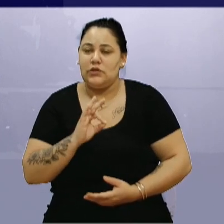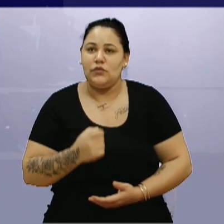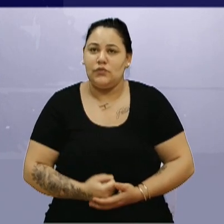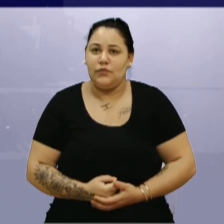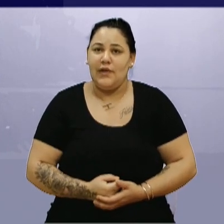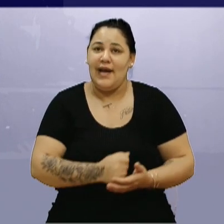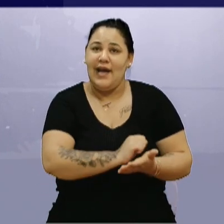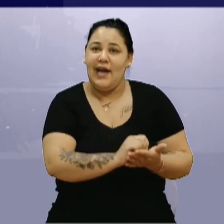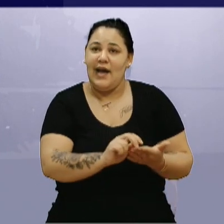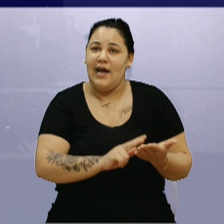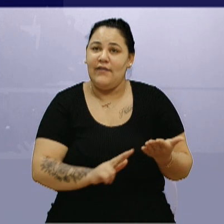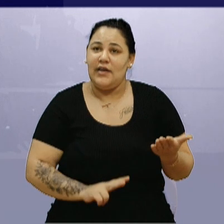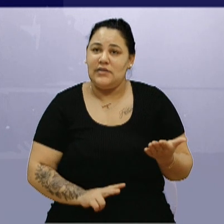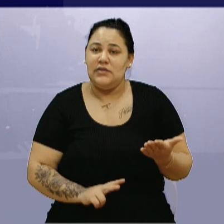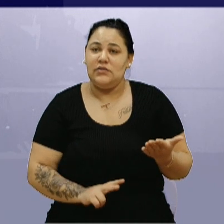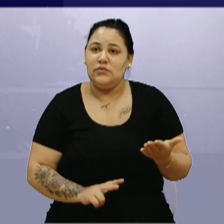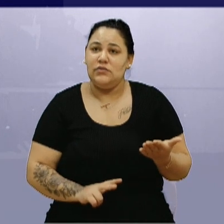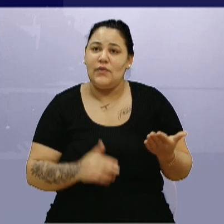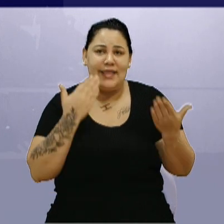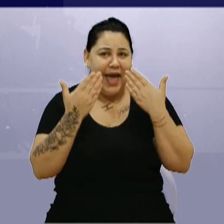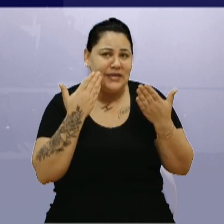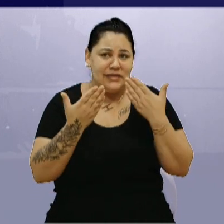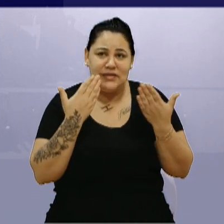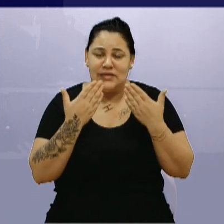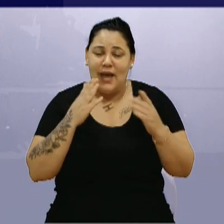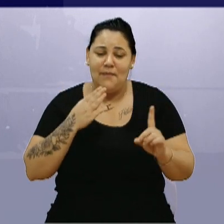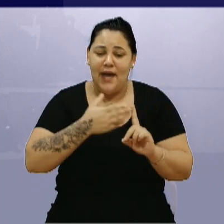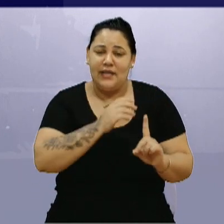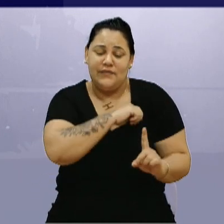Avaliações das metas fiscais. Receita total,